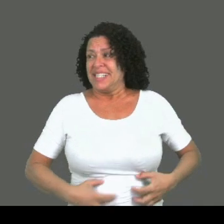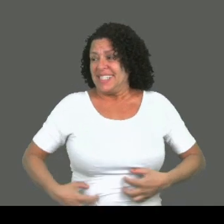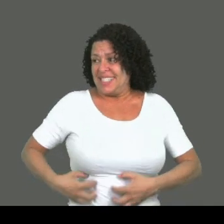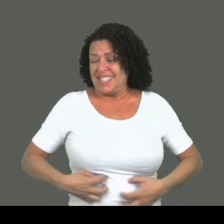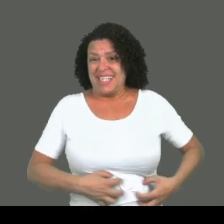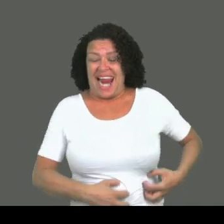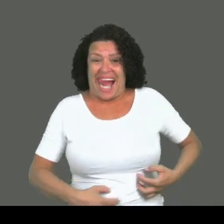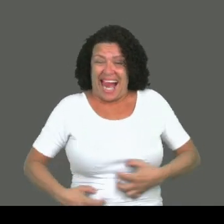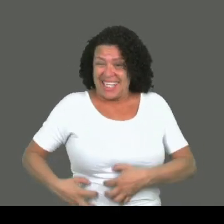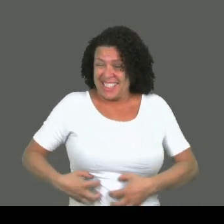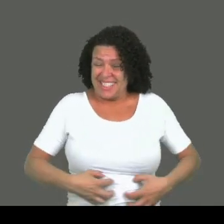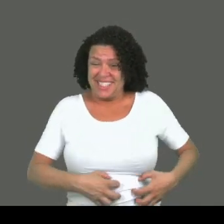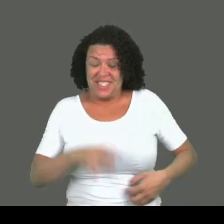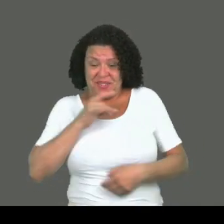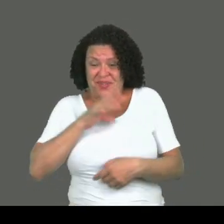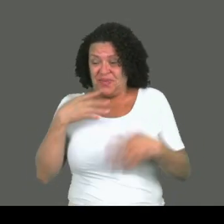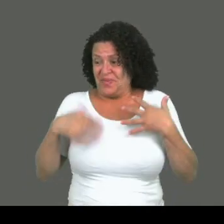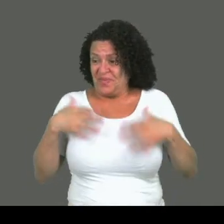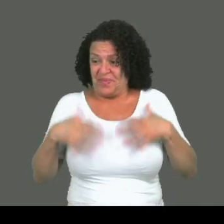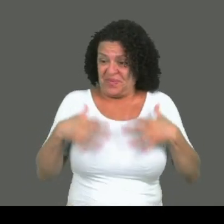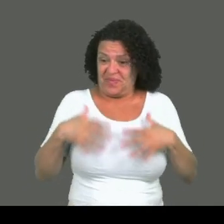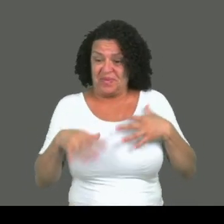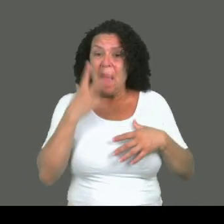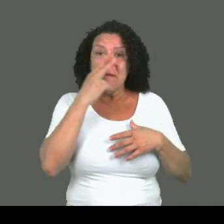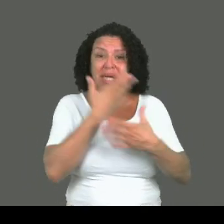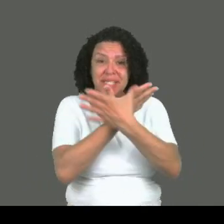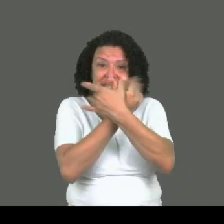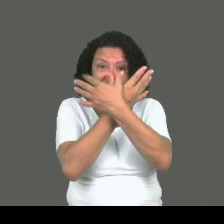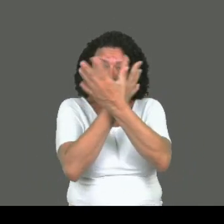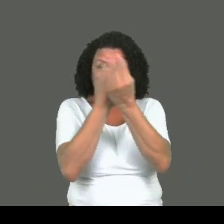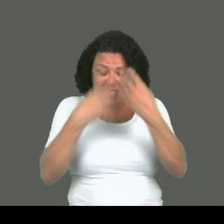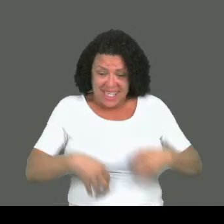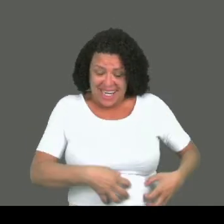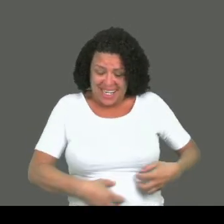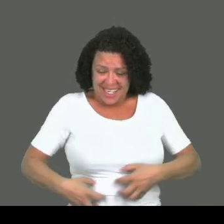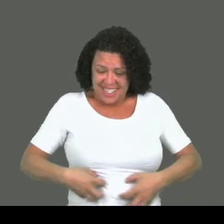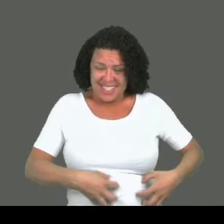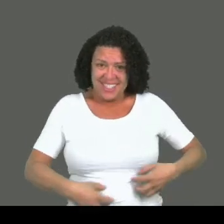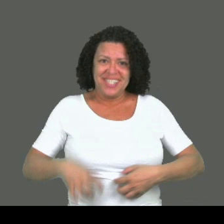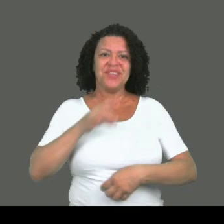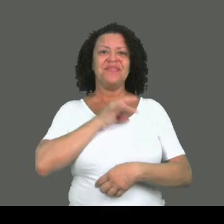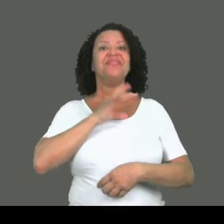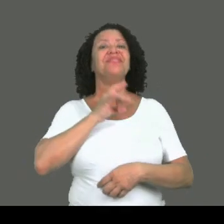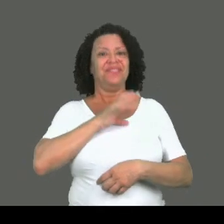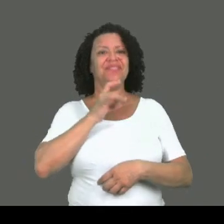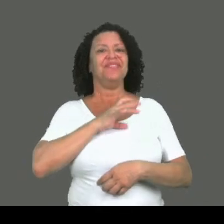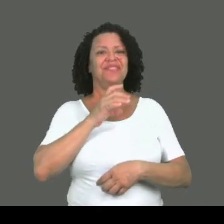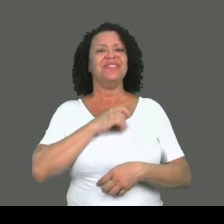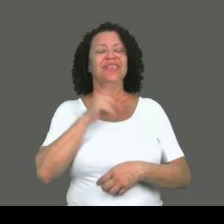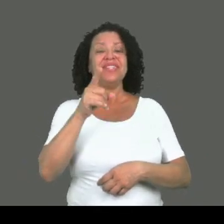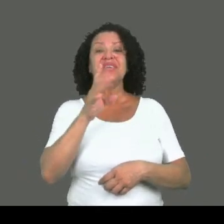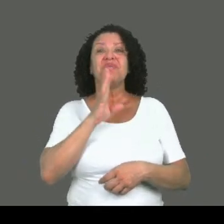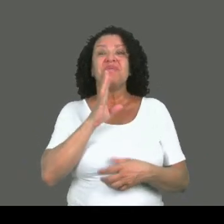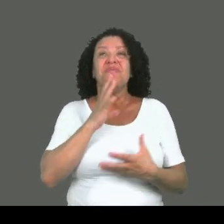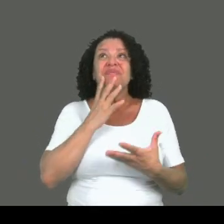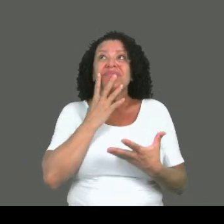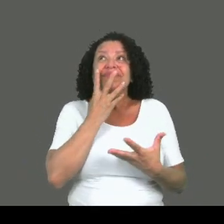de nervoso, de receio, né? O medo do desconhecido,